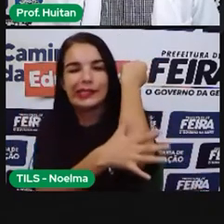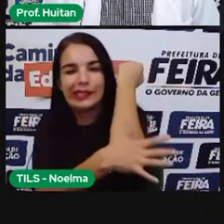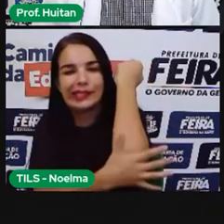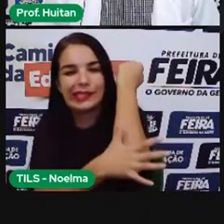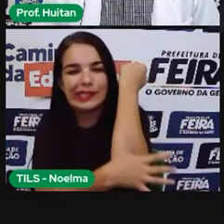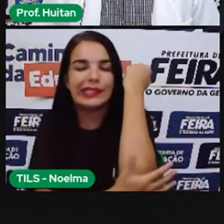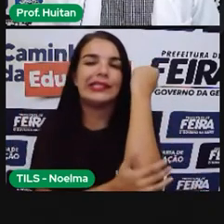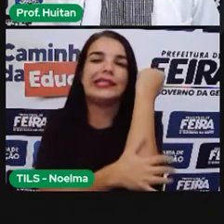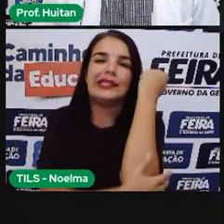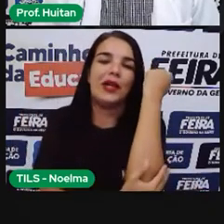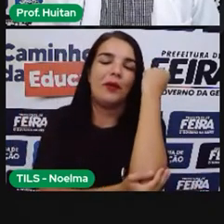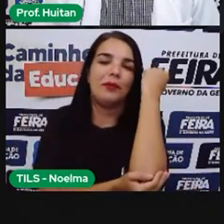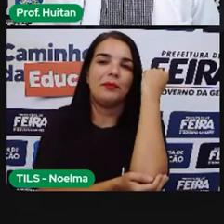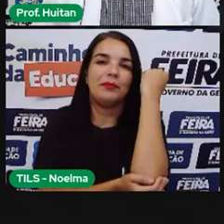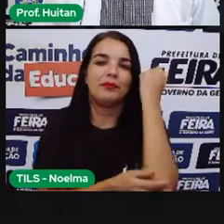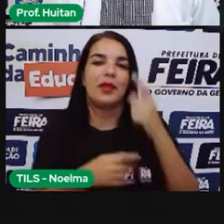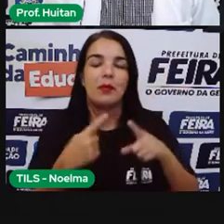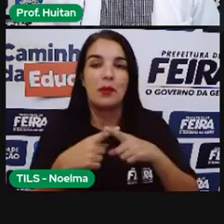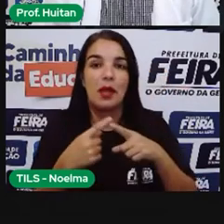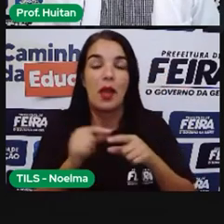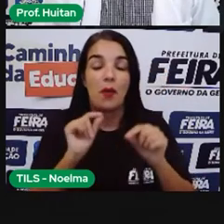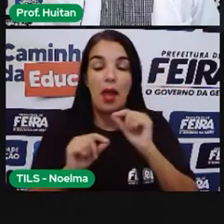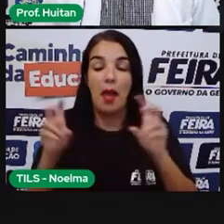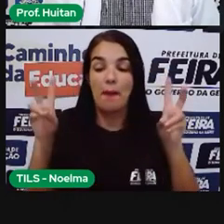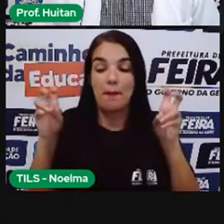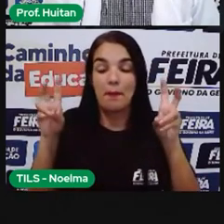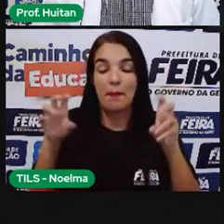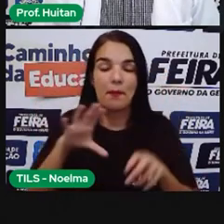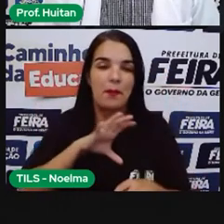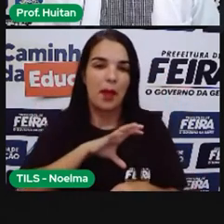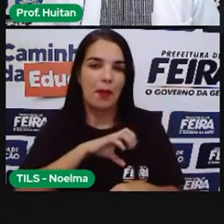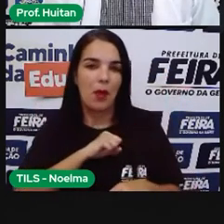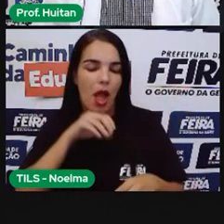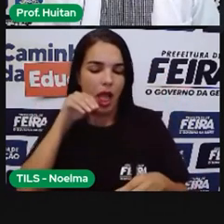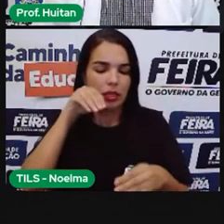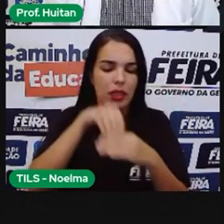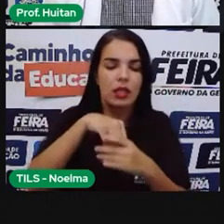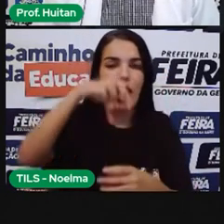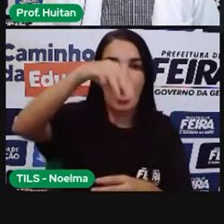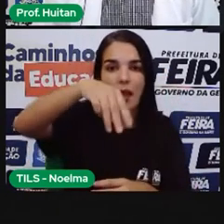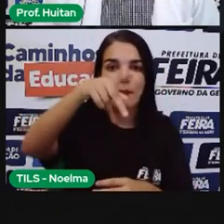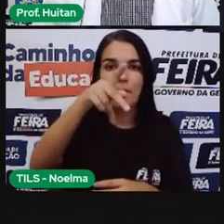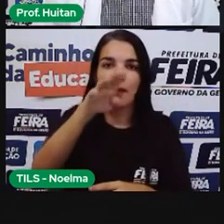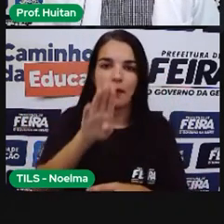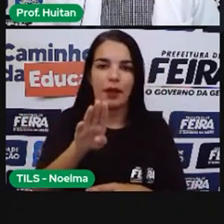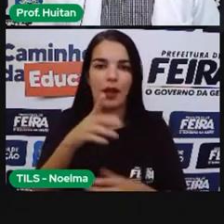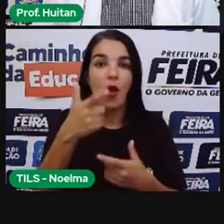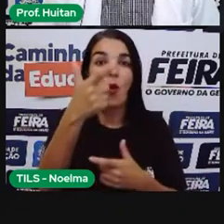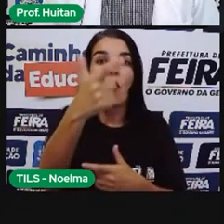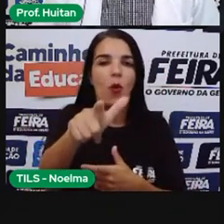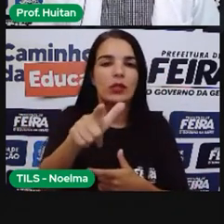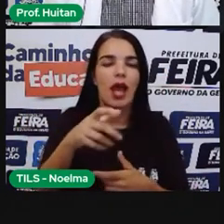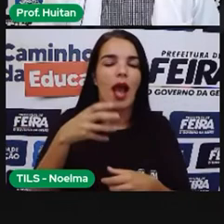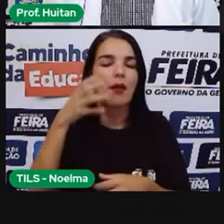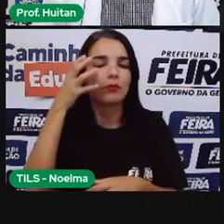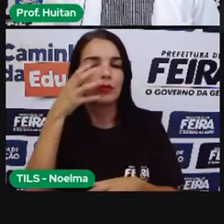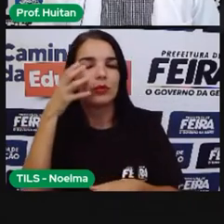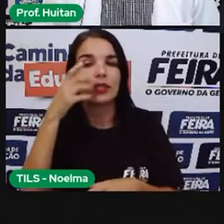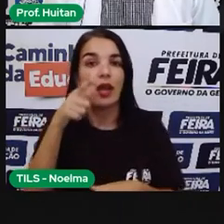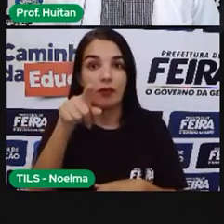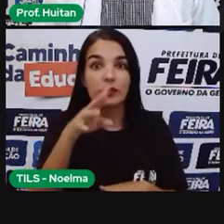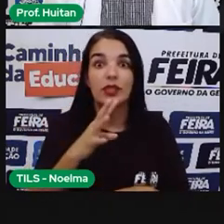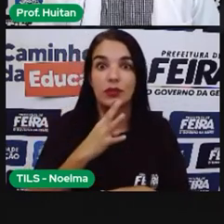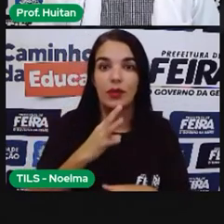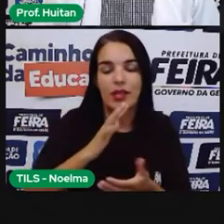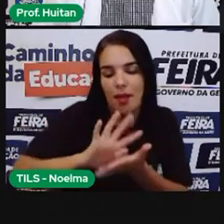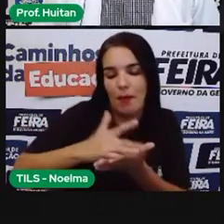de que se trata o amor dentro da canção popular brasileira. Mais uma para a gente ver. É outro estilo que vocês conhecem,